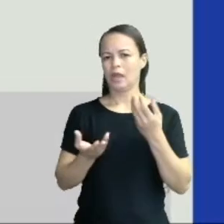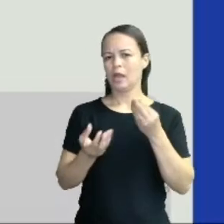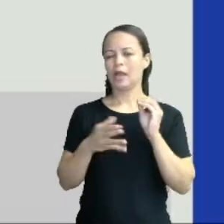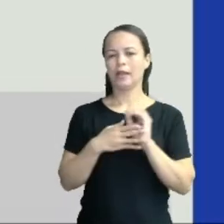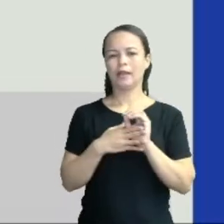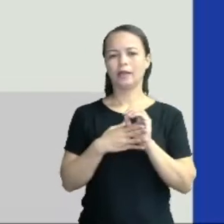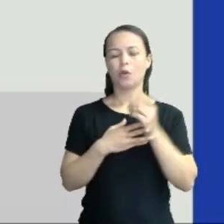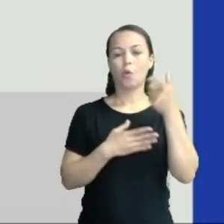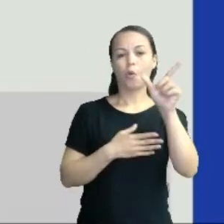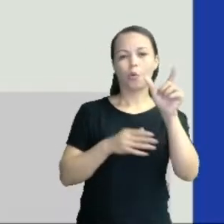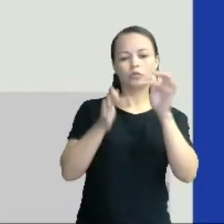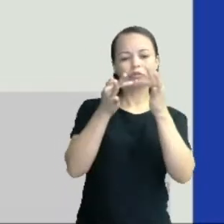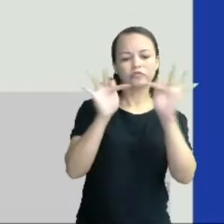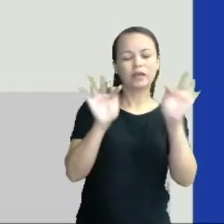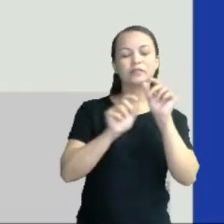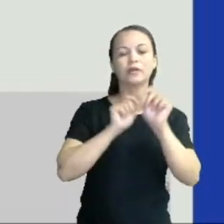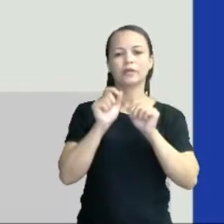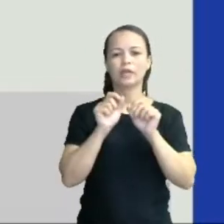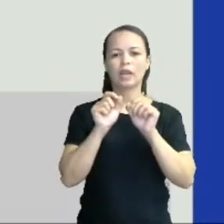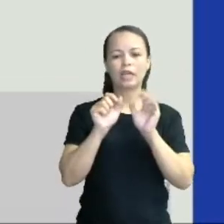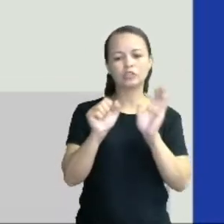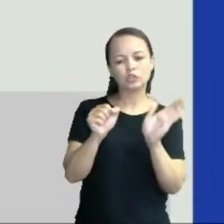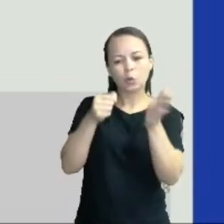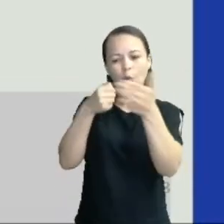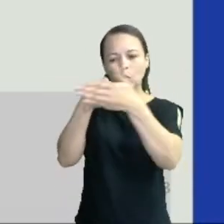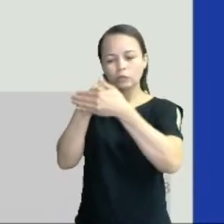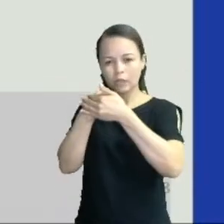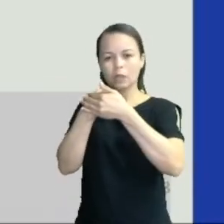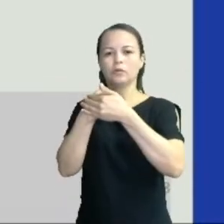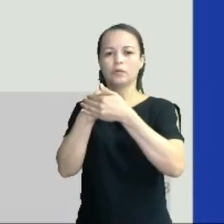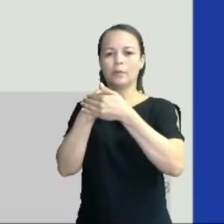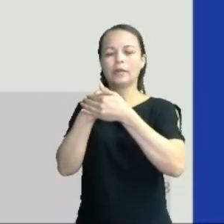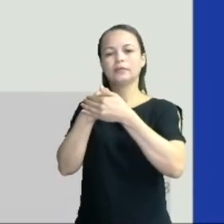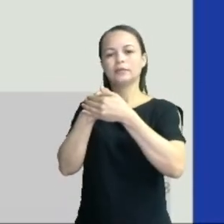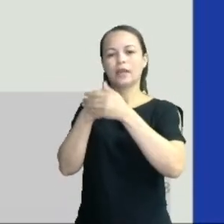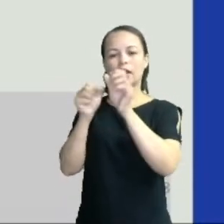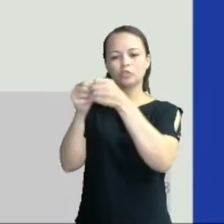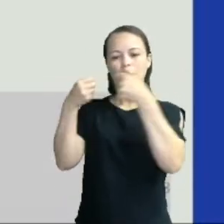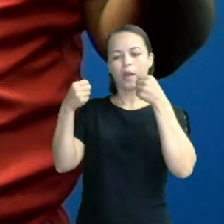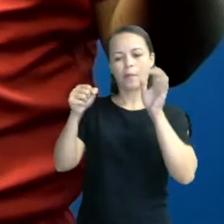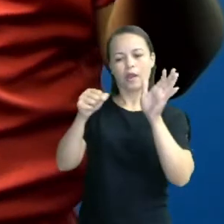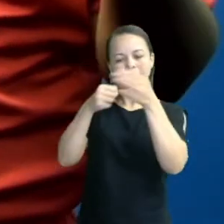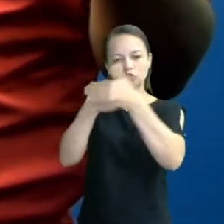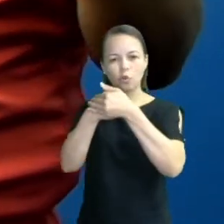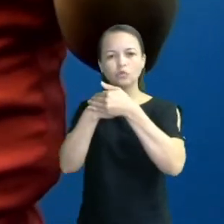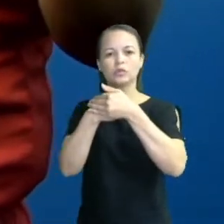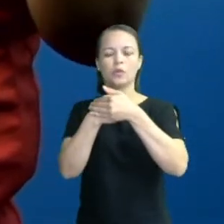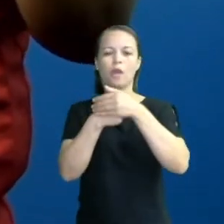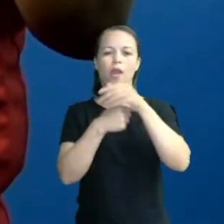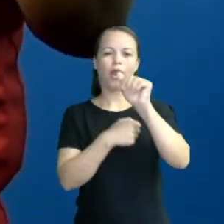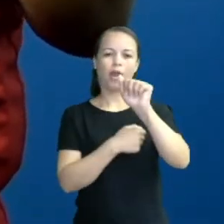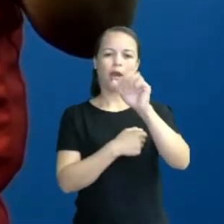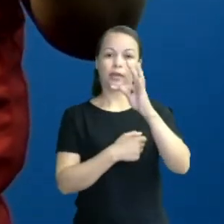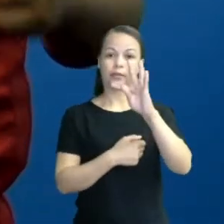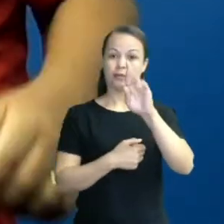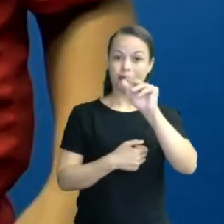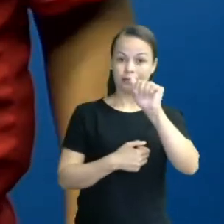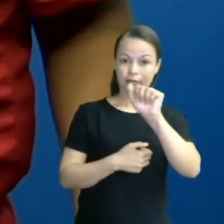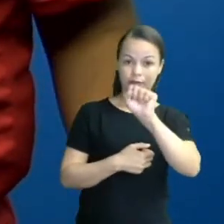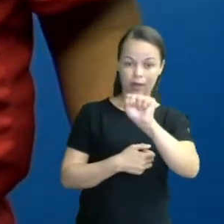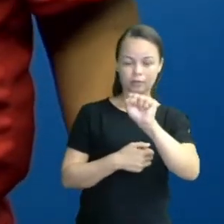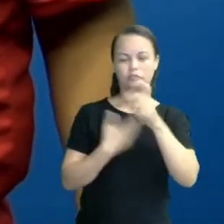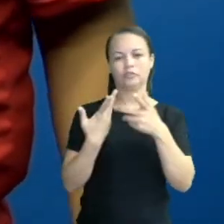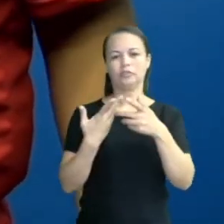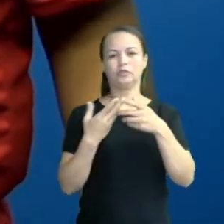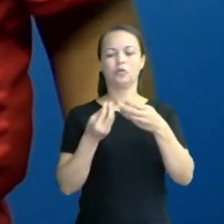parte de trás do armário, né? Vejam que totalmente diferente. Um é trazer para mim.